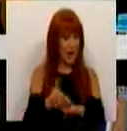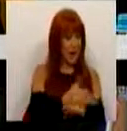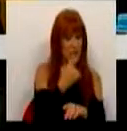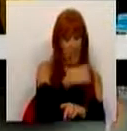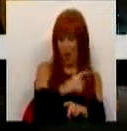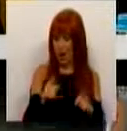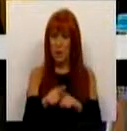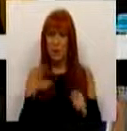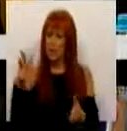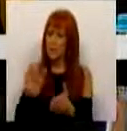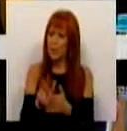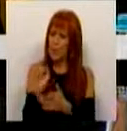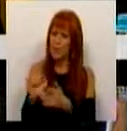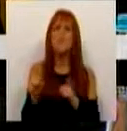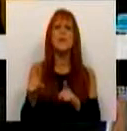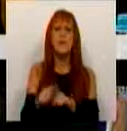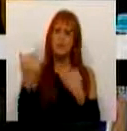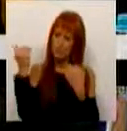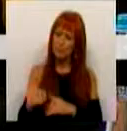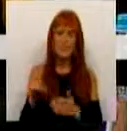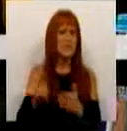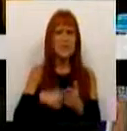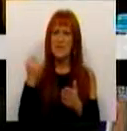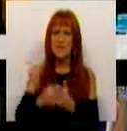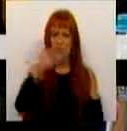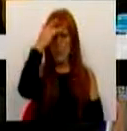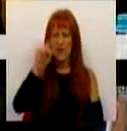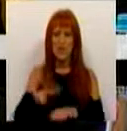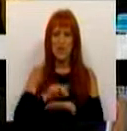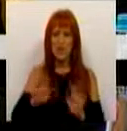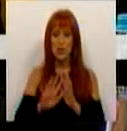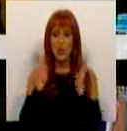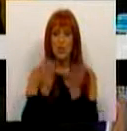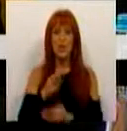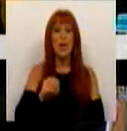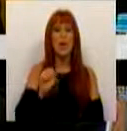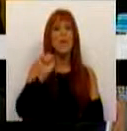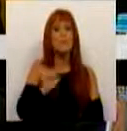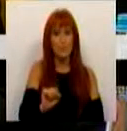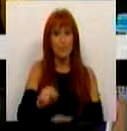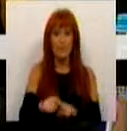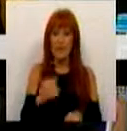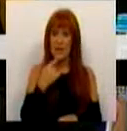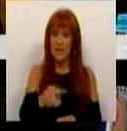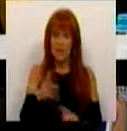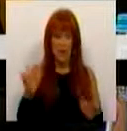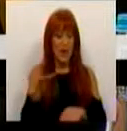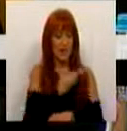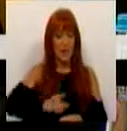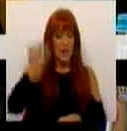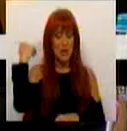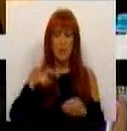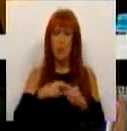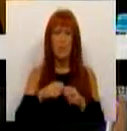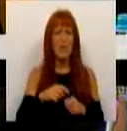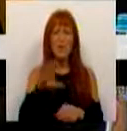existentes, a sua aprovação estará condicionada a um parecer da Direção-Geral do Território. Como já havia referido no passado, o problema não